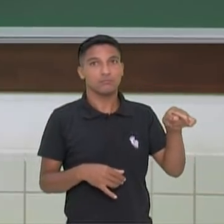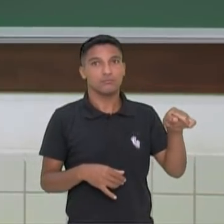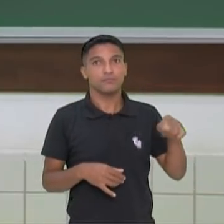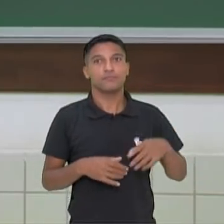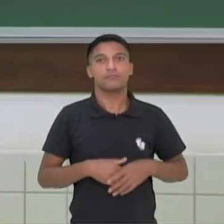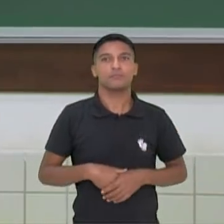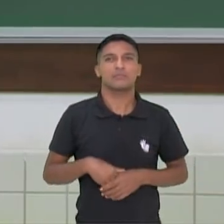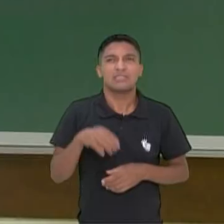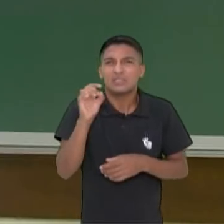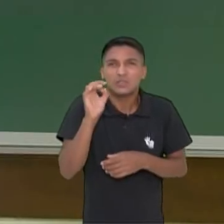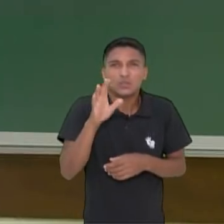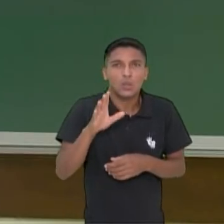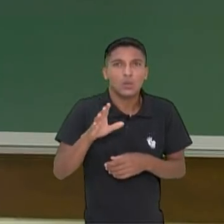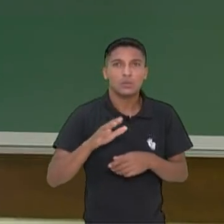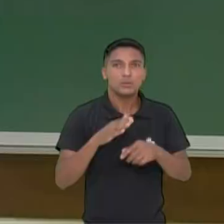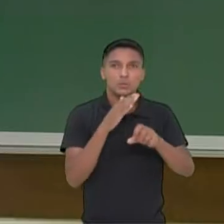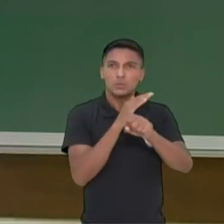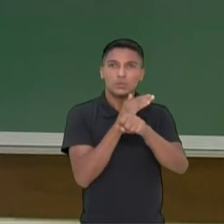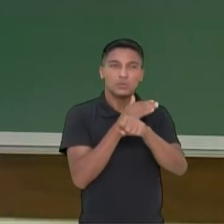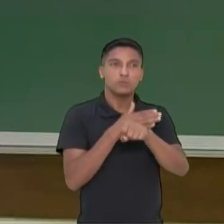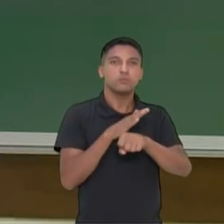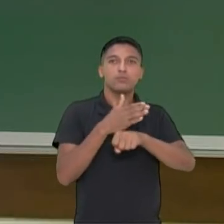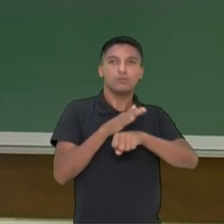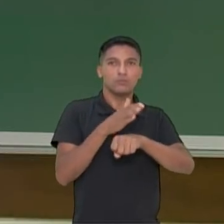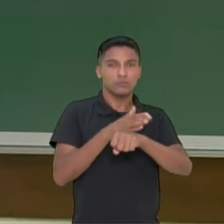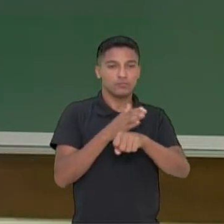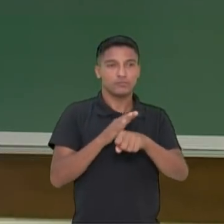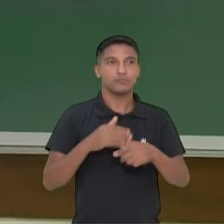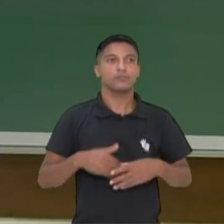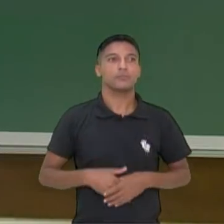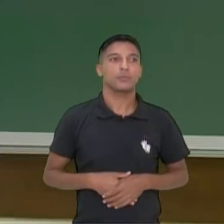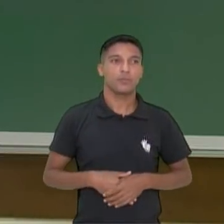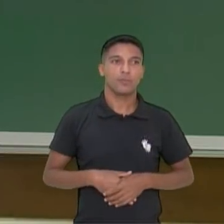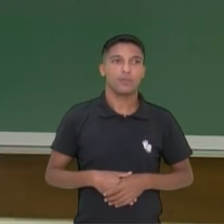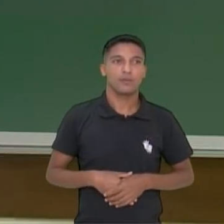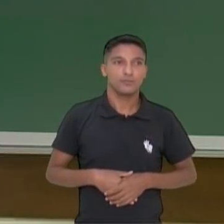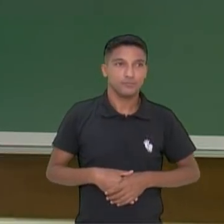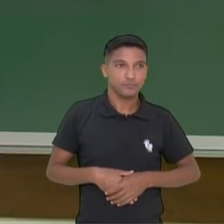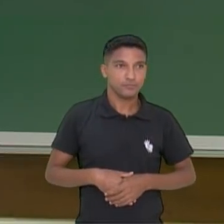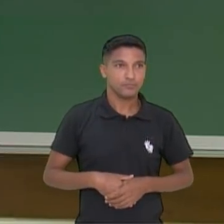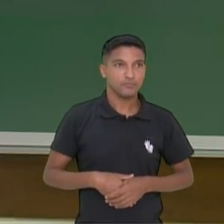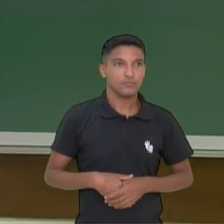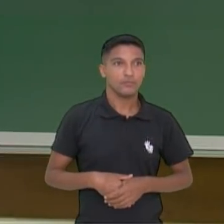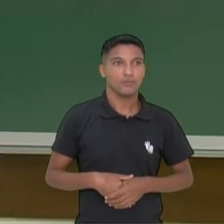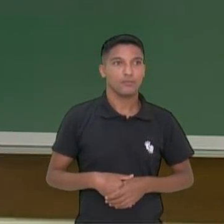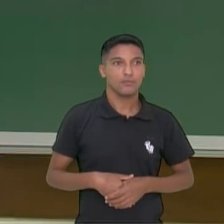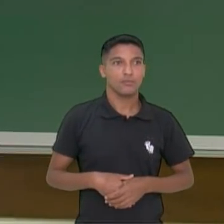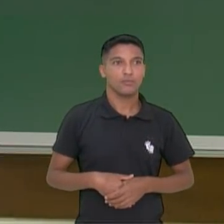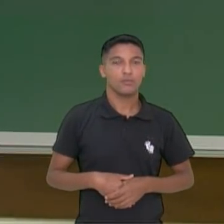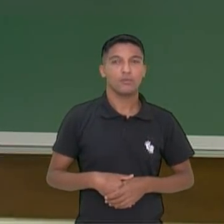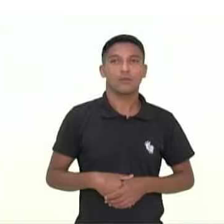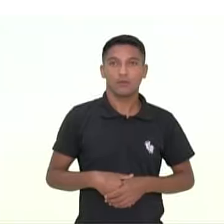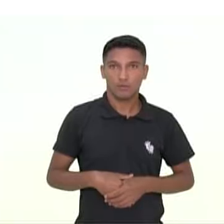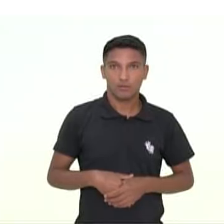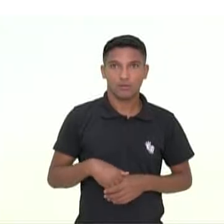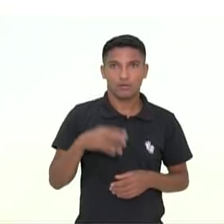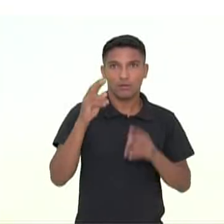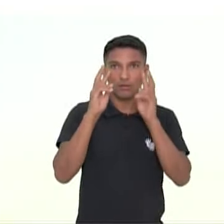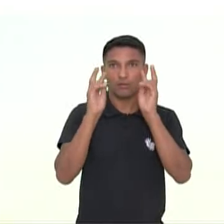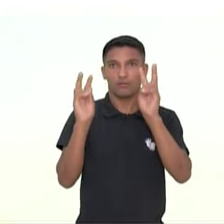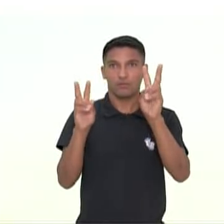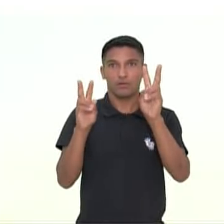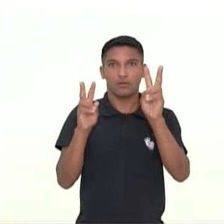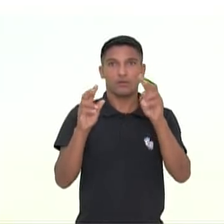Parece complicado, né? Mas vamos caminhar mais um pouquinho, acho que vocês mais para frente vão entender. Então, os golpes e